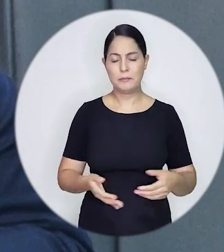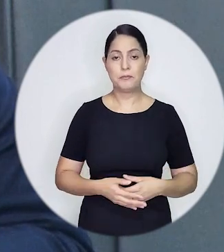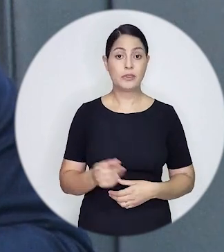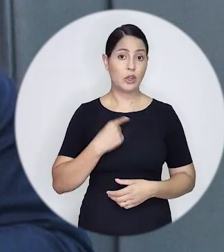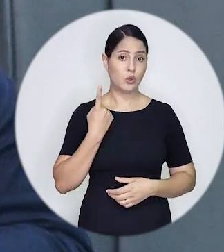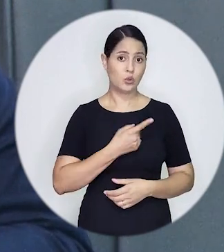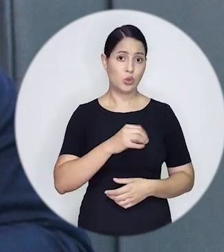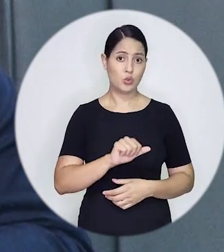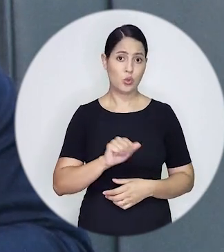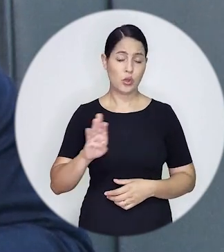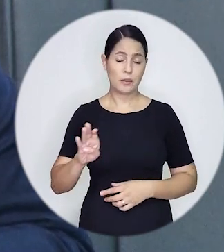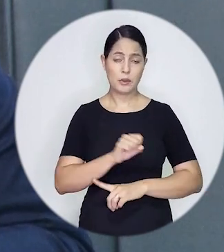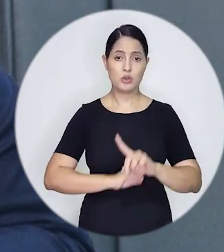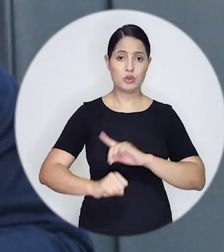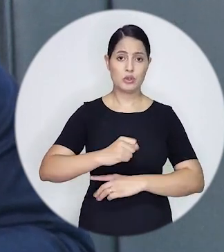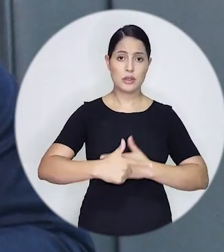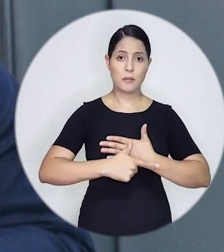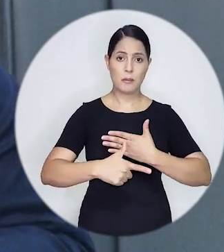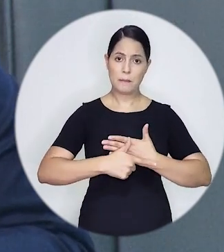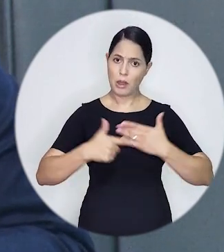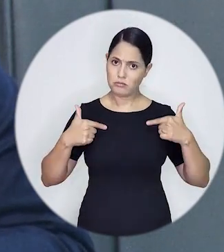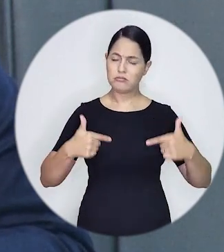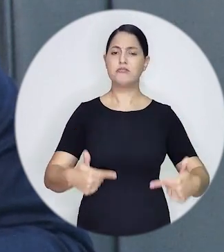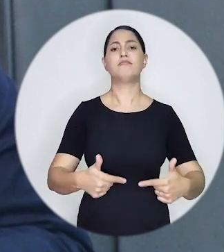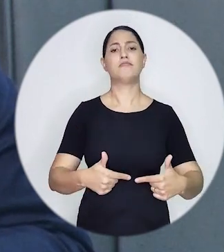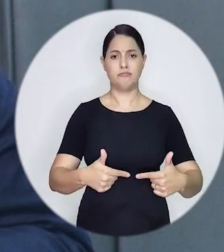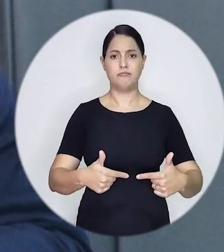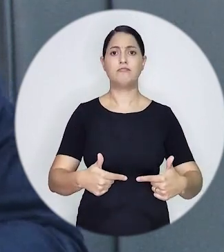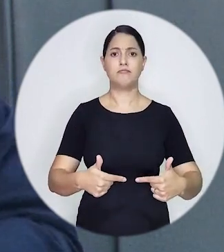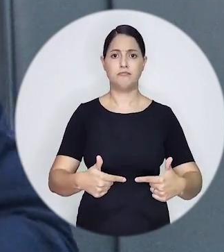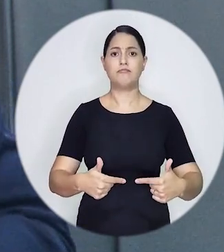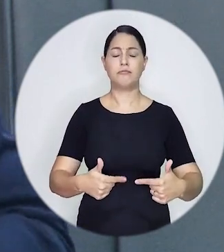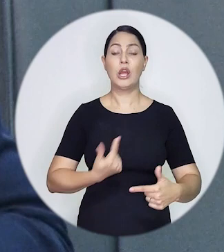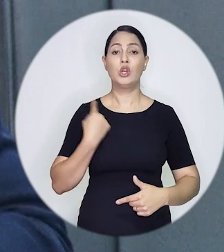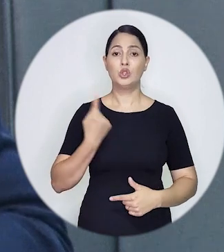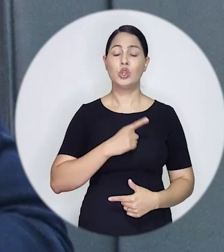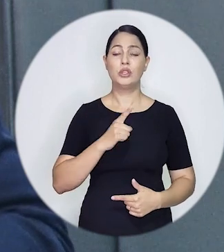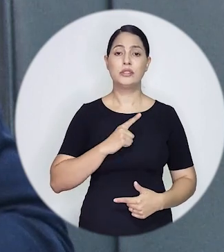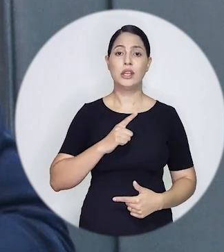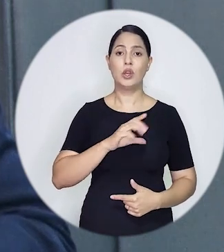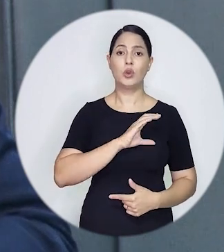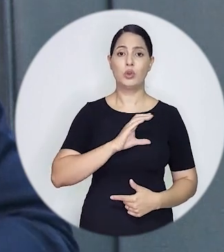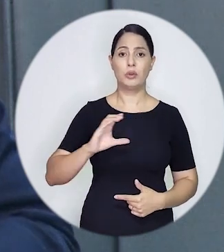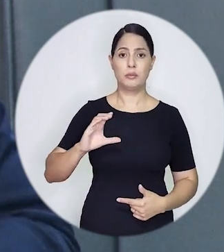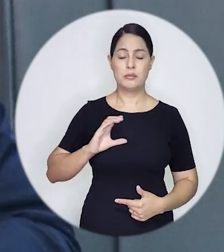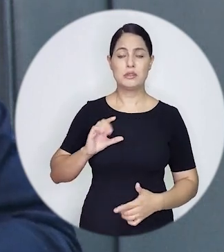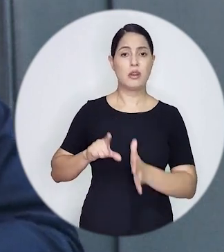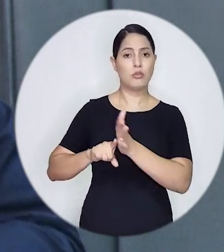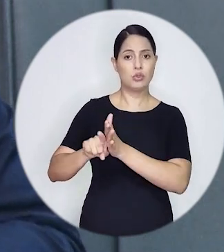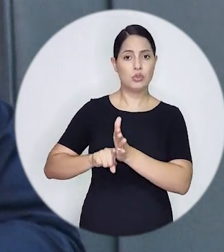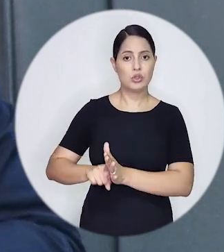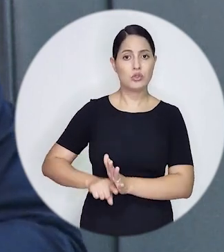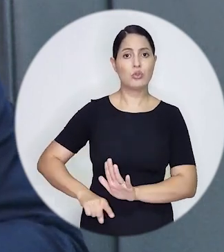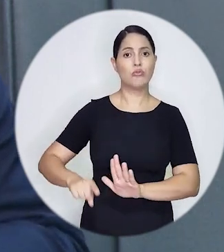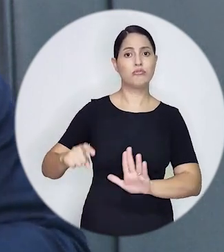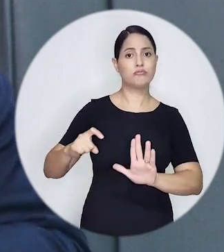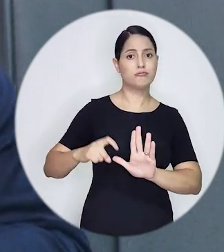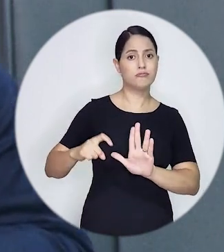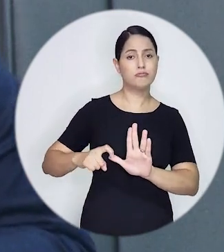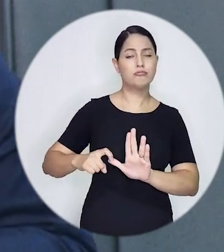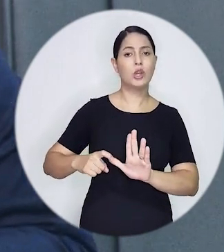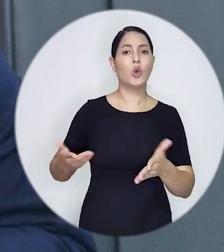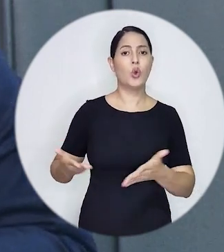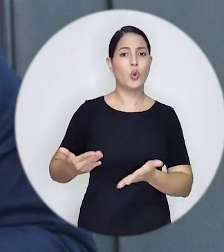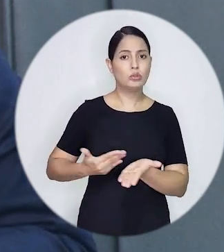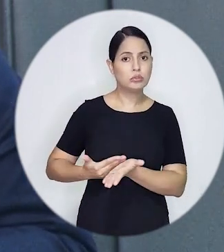do canabidiol, ter uma vida mais confortável e, muitas vezes, o fim de suas vidas menos dolorosos. Esse é o